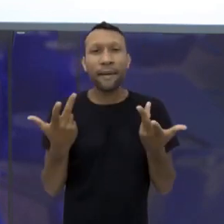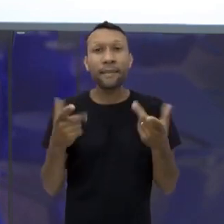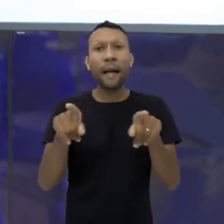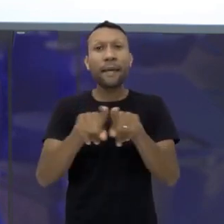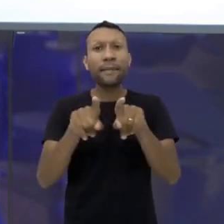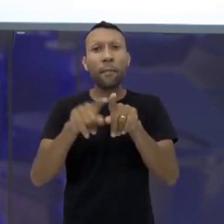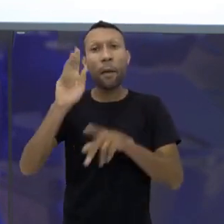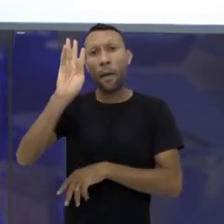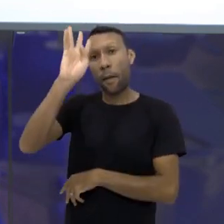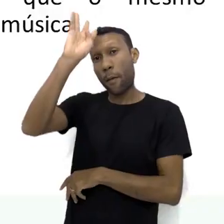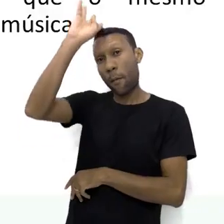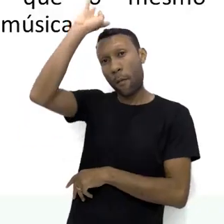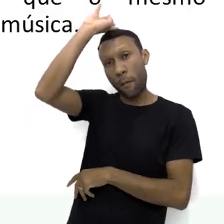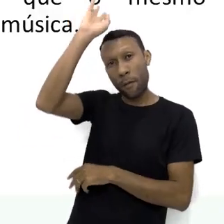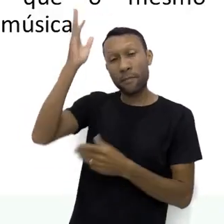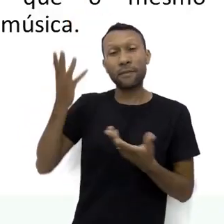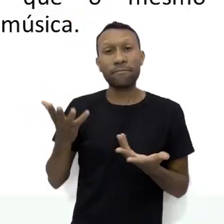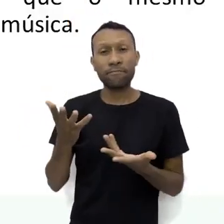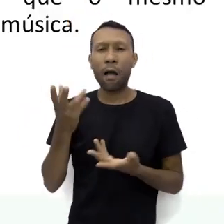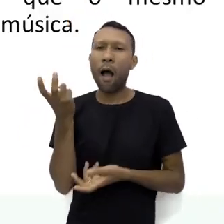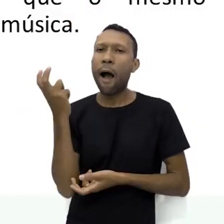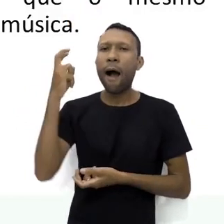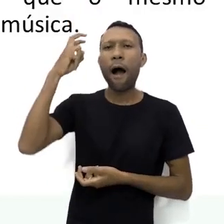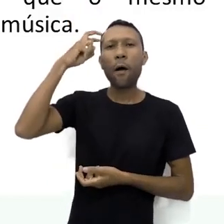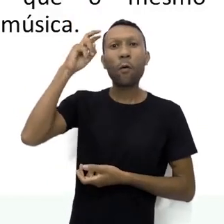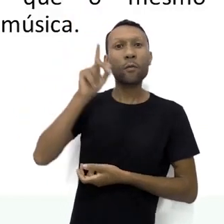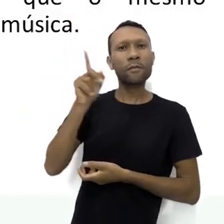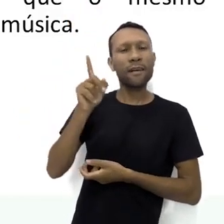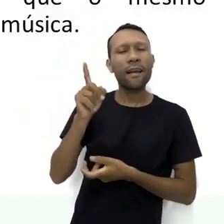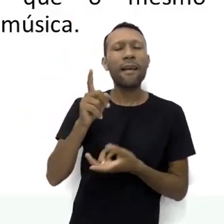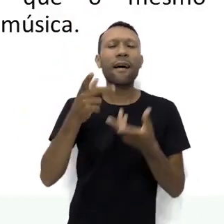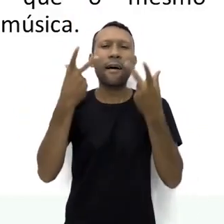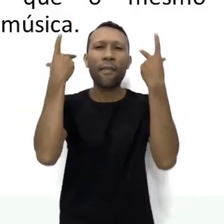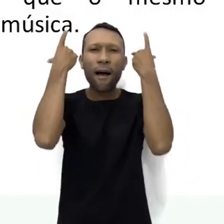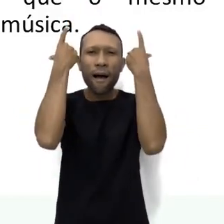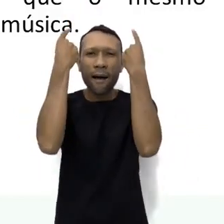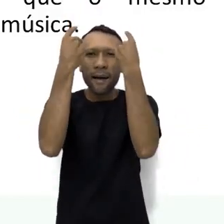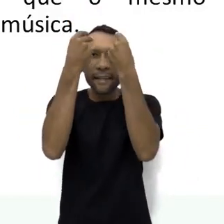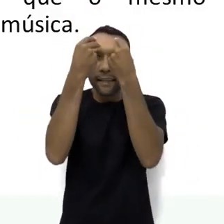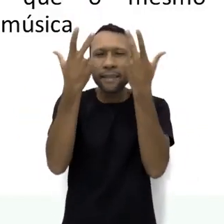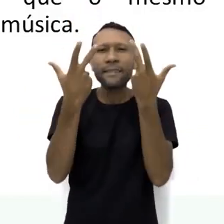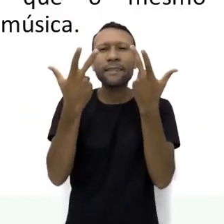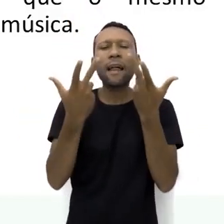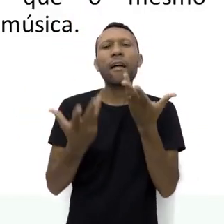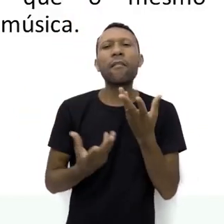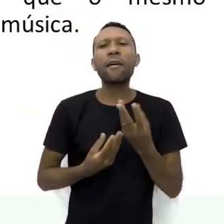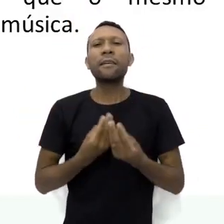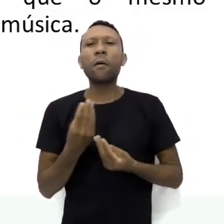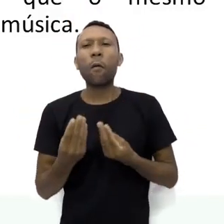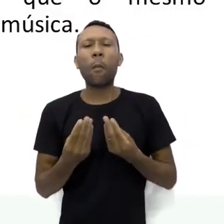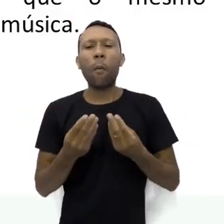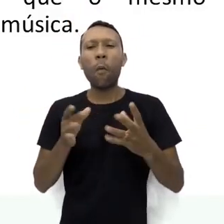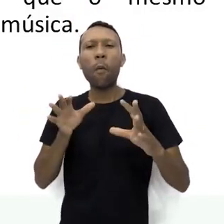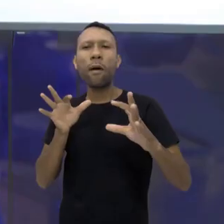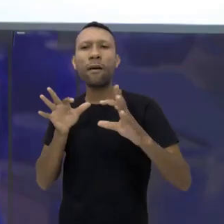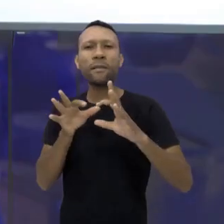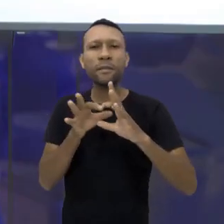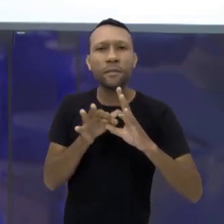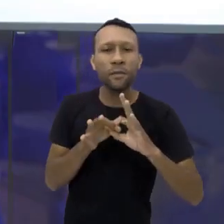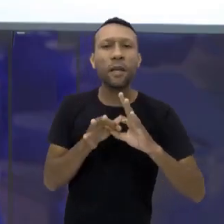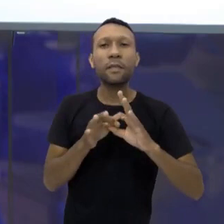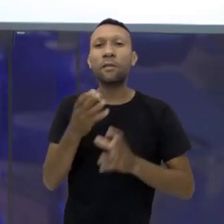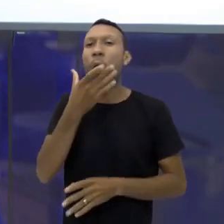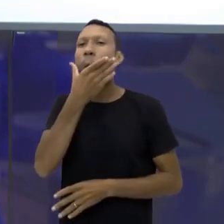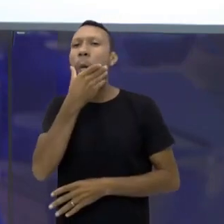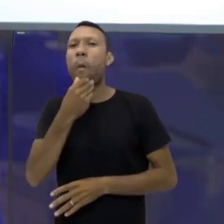em Roma? A cultura musical na Grécia Antiga funcionava como uma espécie de elo, né, entre